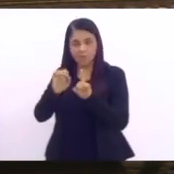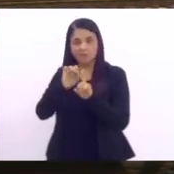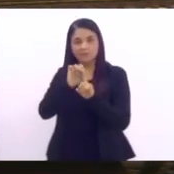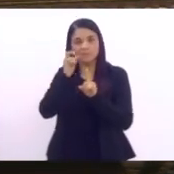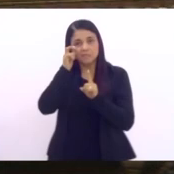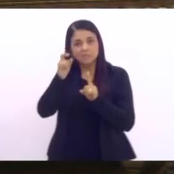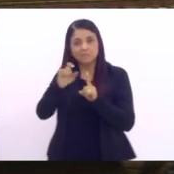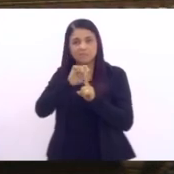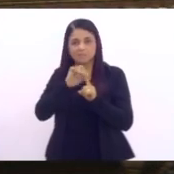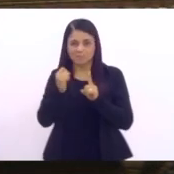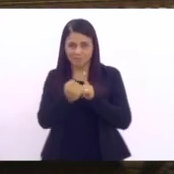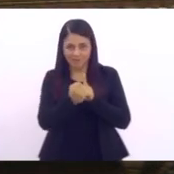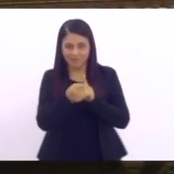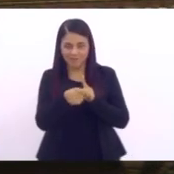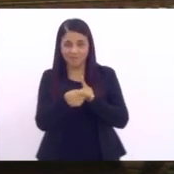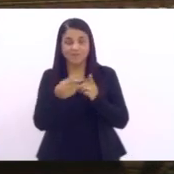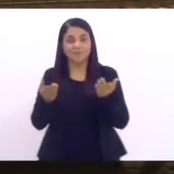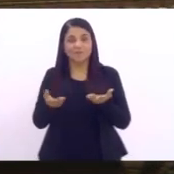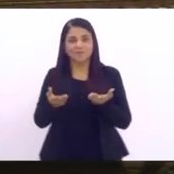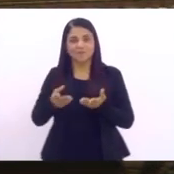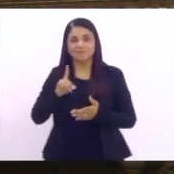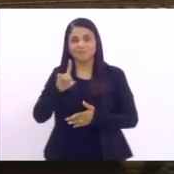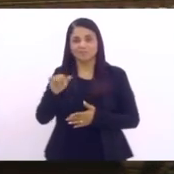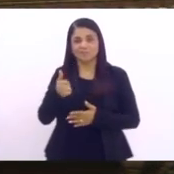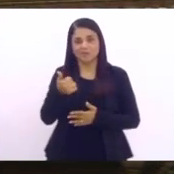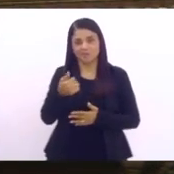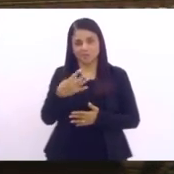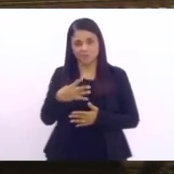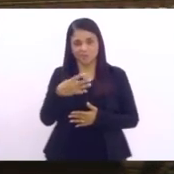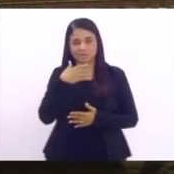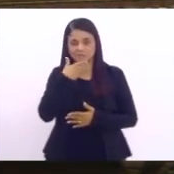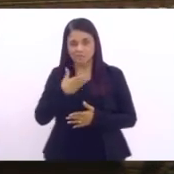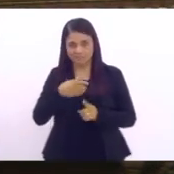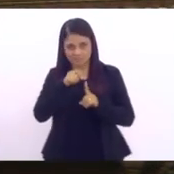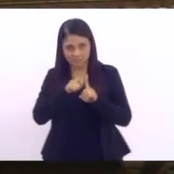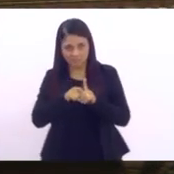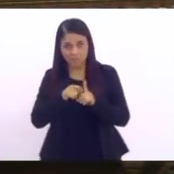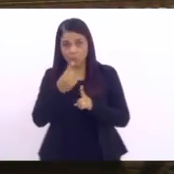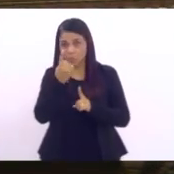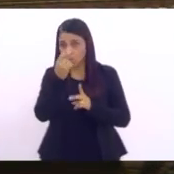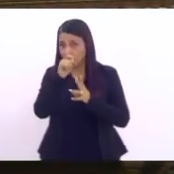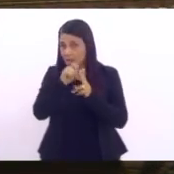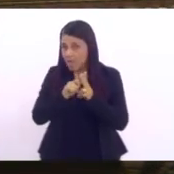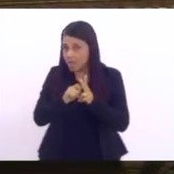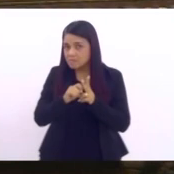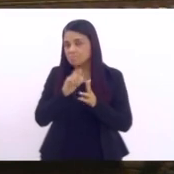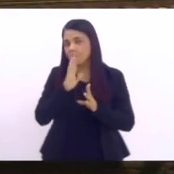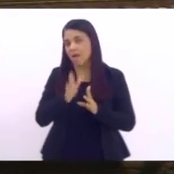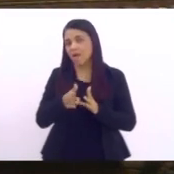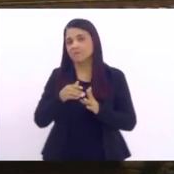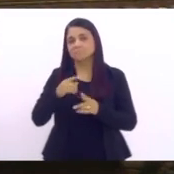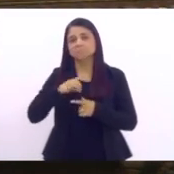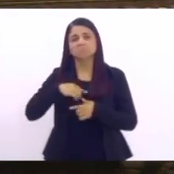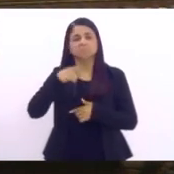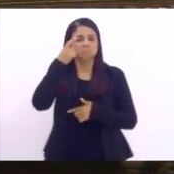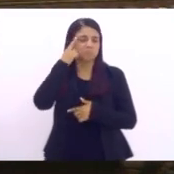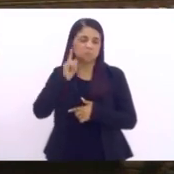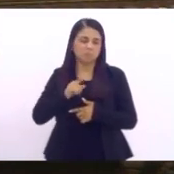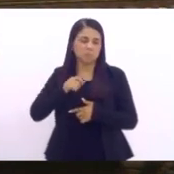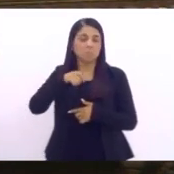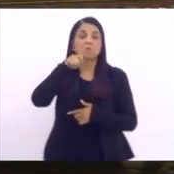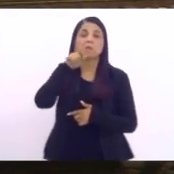dia 14 de dezembro, mais um mês em que não sabemos quem mandou matar Marielle num crime,